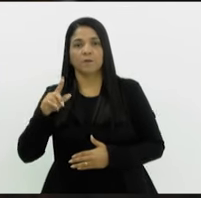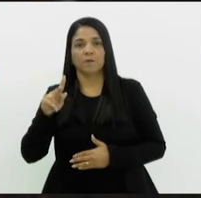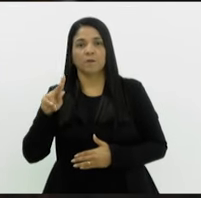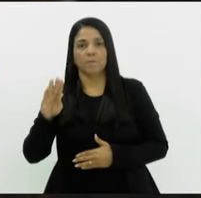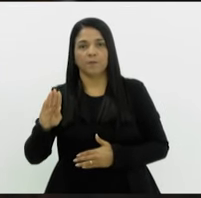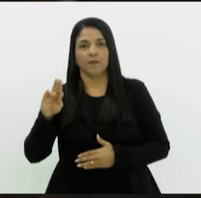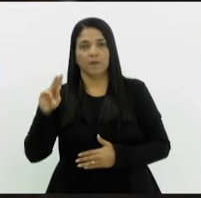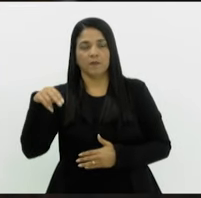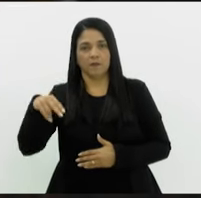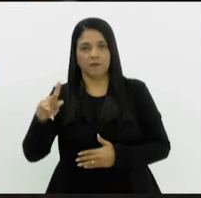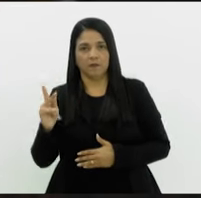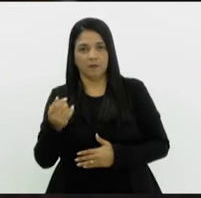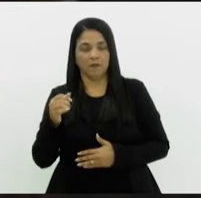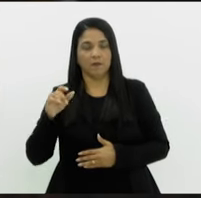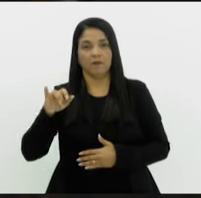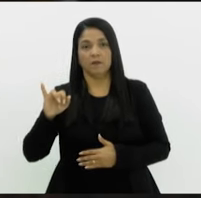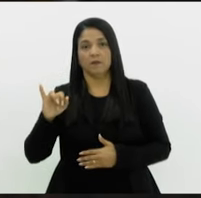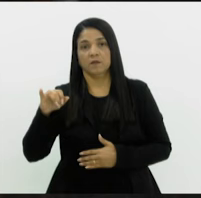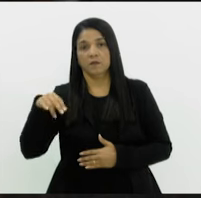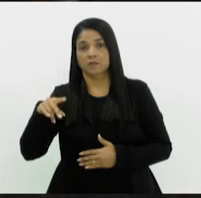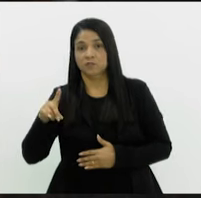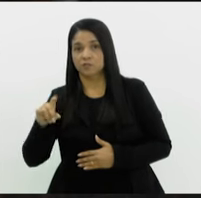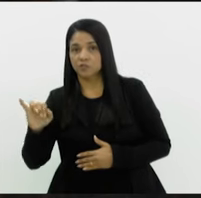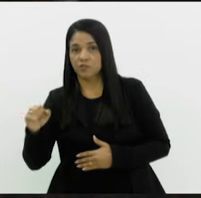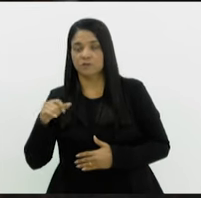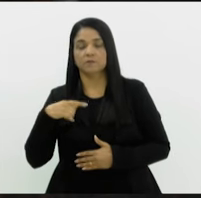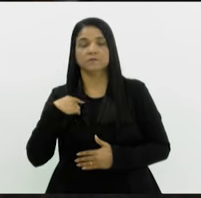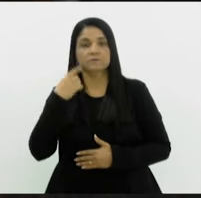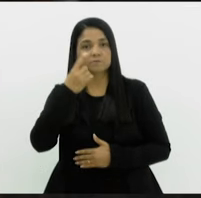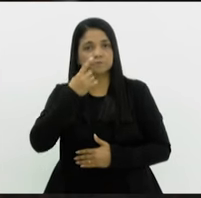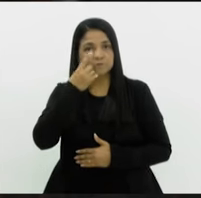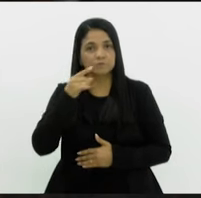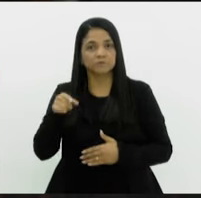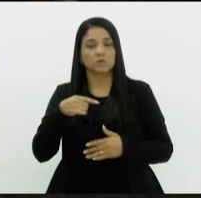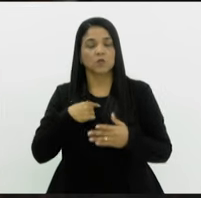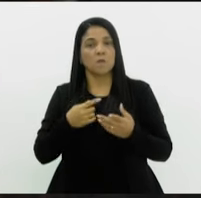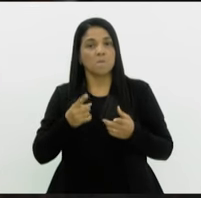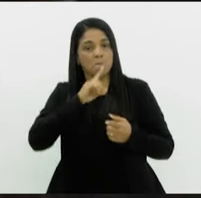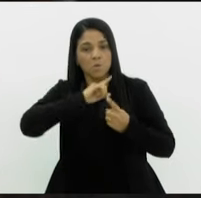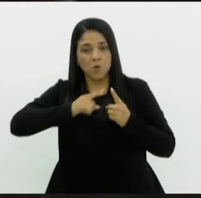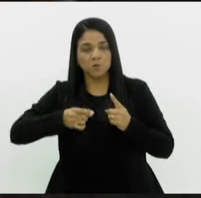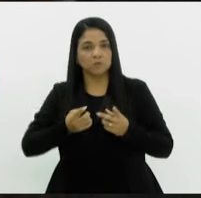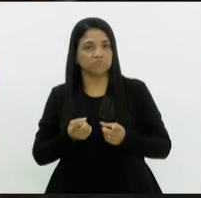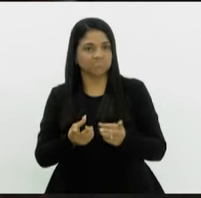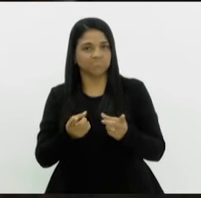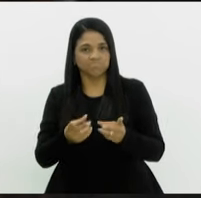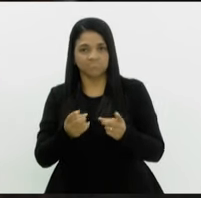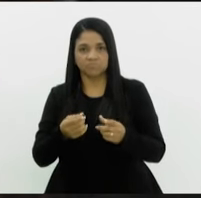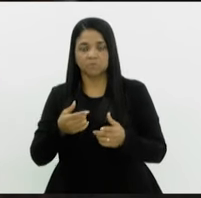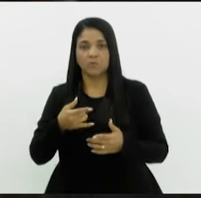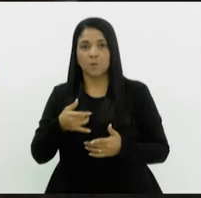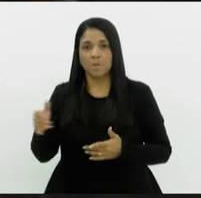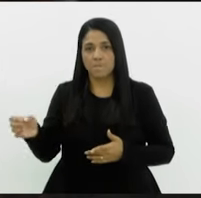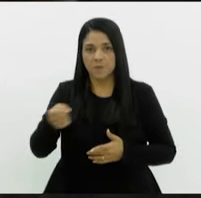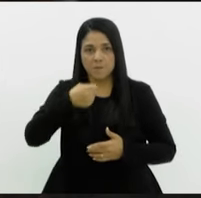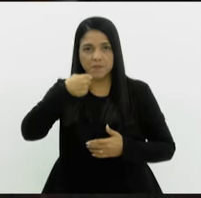que dispõe sobre a proibição da comercialização de bebidas ou qualquer outro tipo em recipientes de vidro